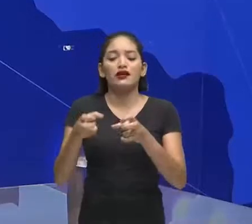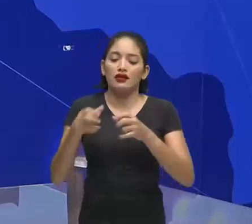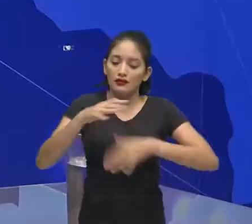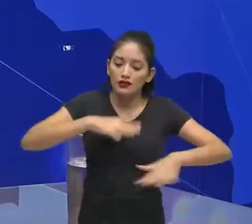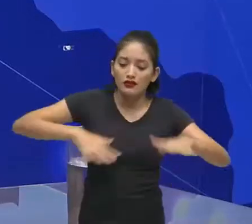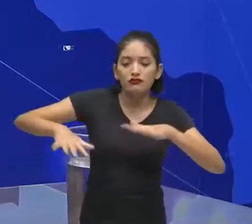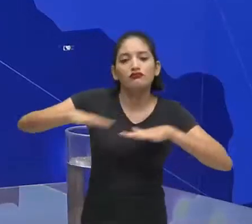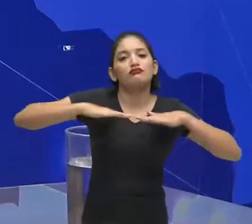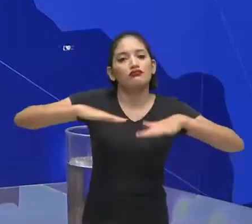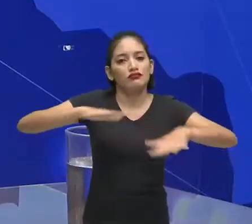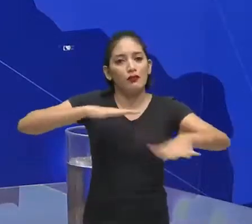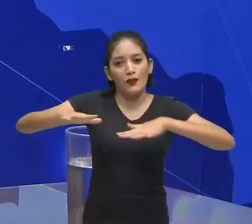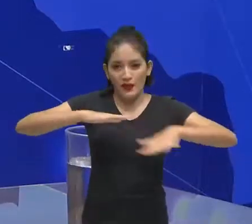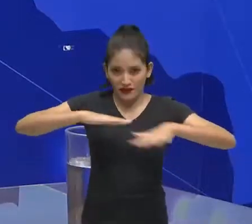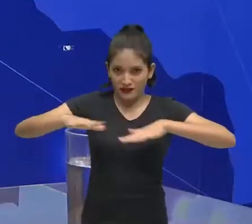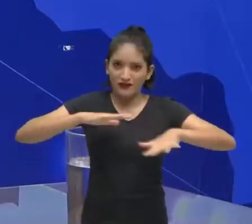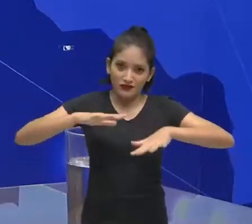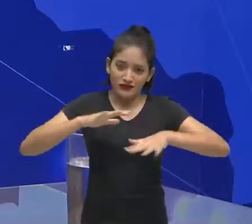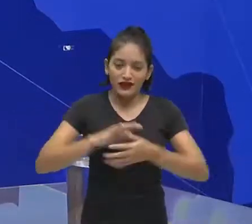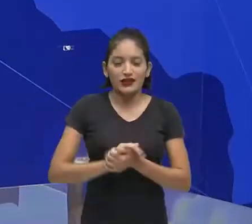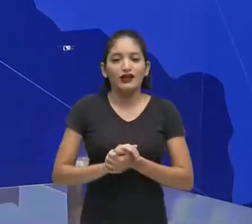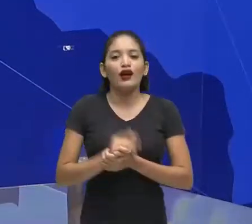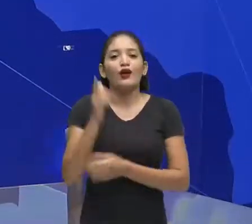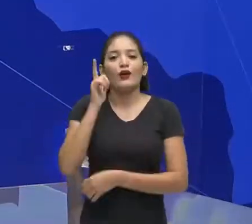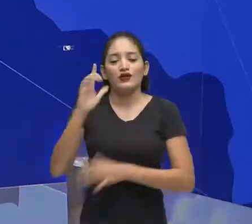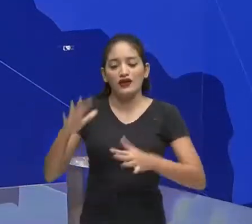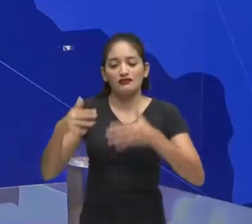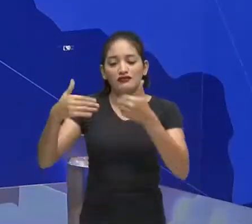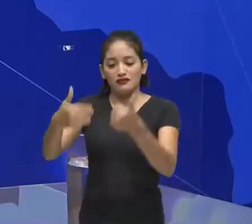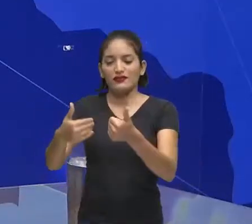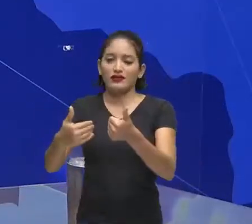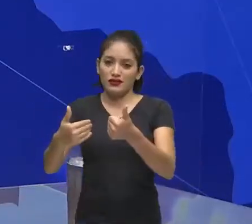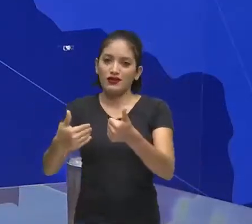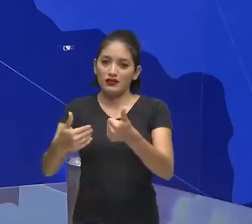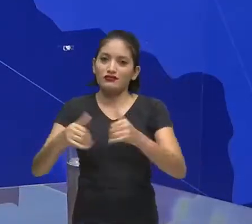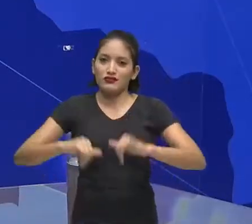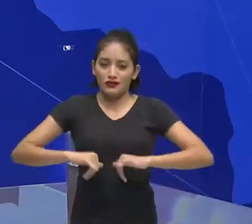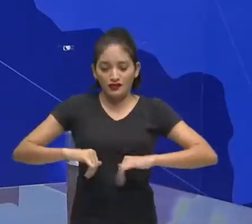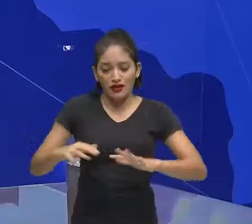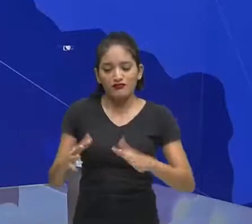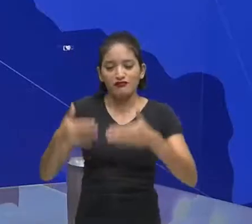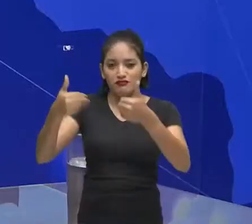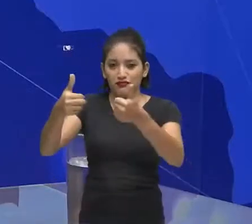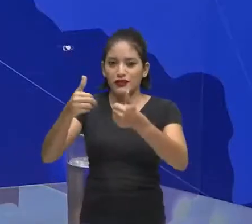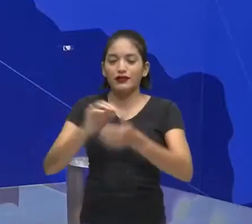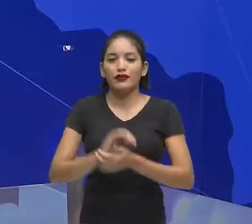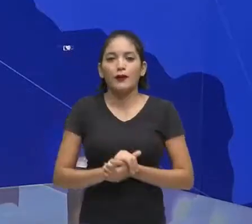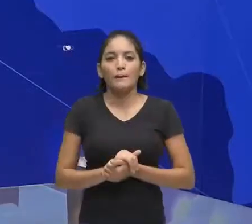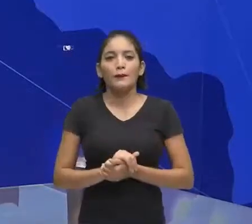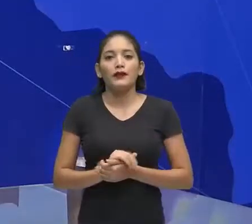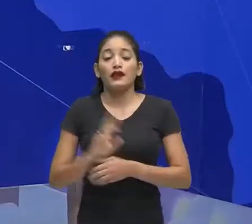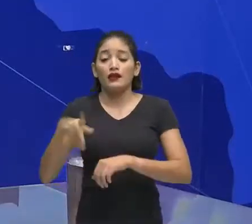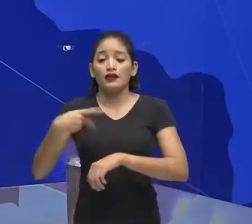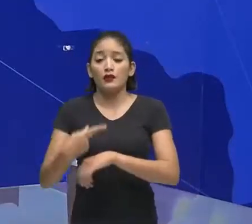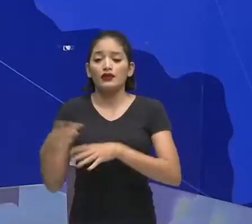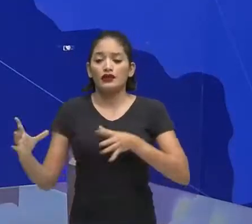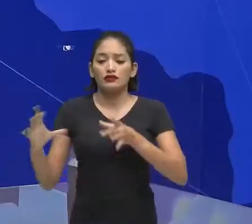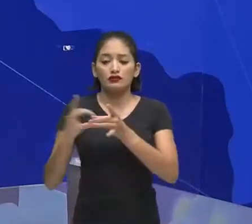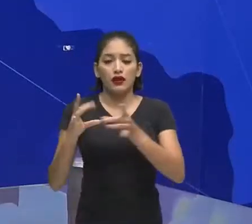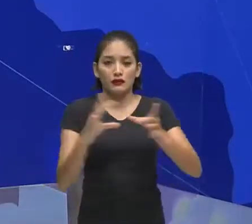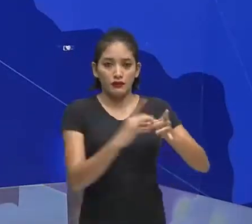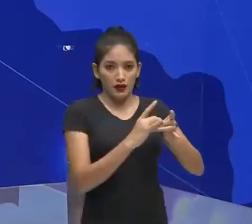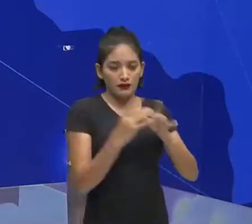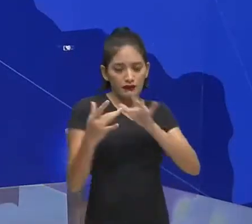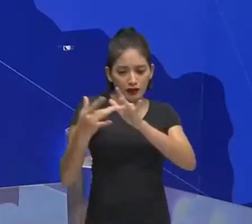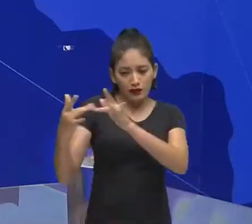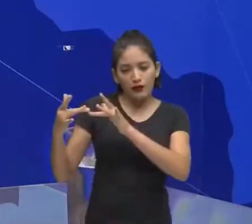desse envolvimento, a gente consegue melhorar essas condições de sofrimento. A partir das conexões, a gente